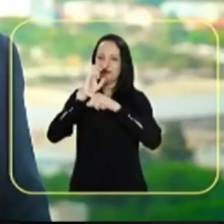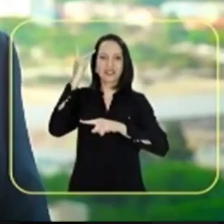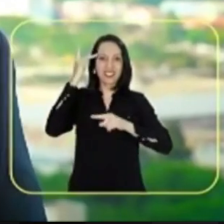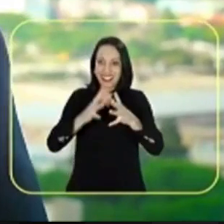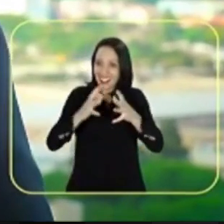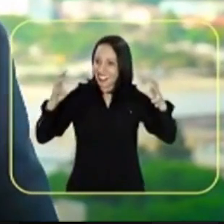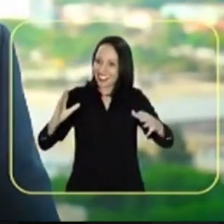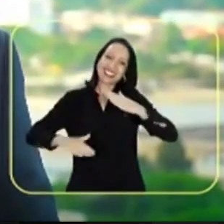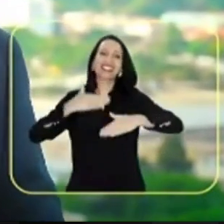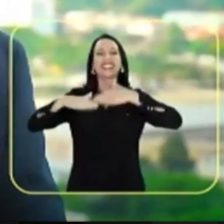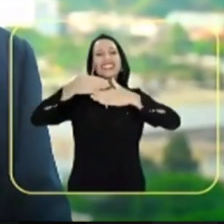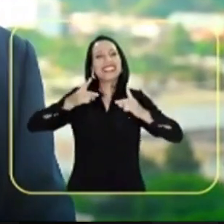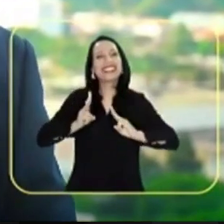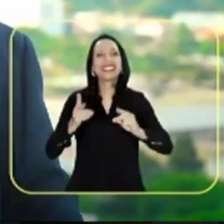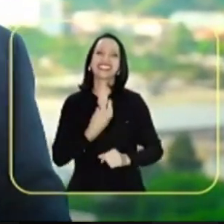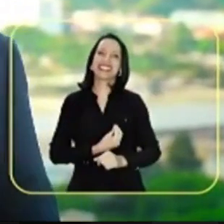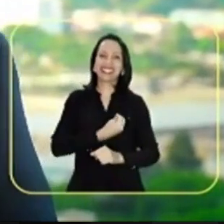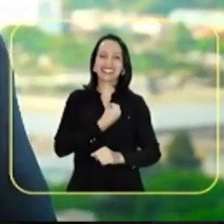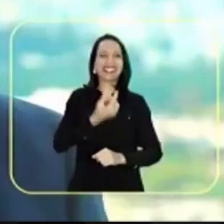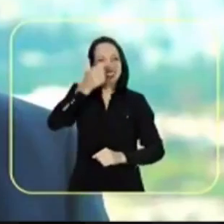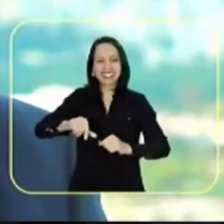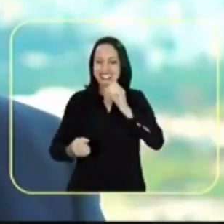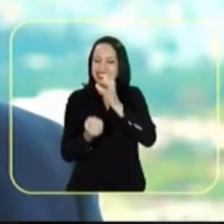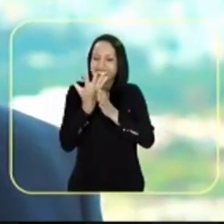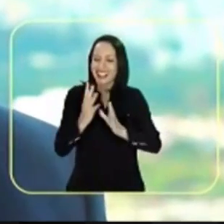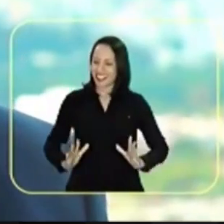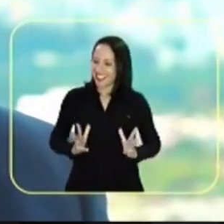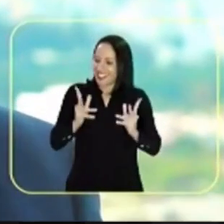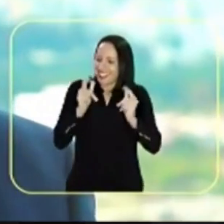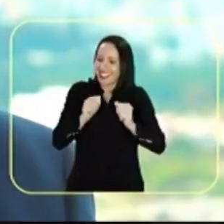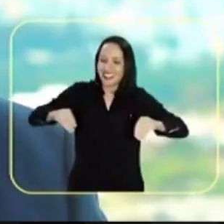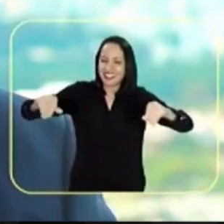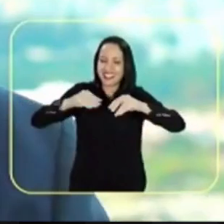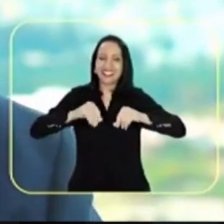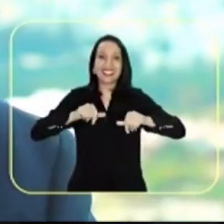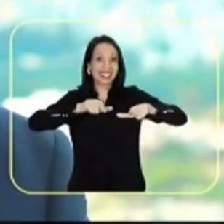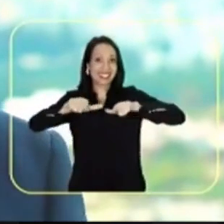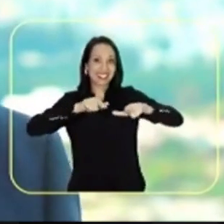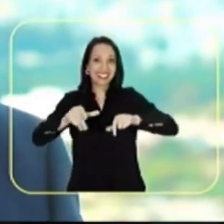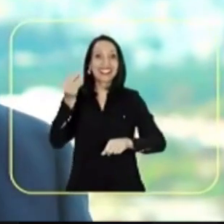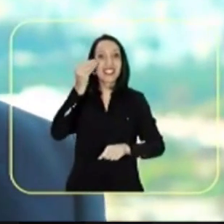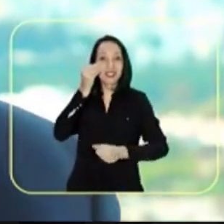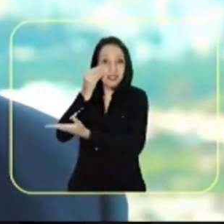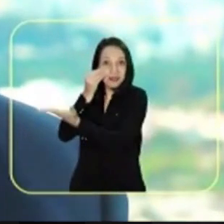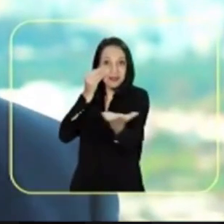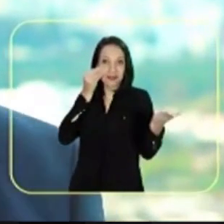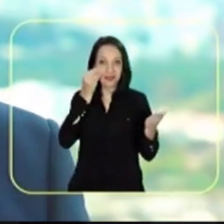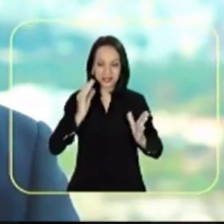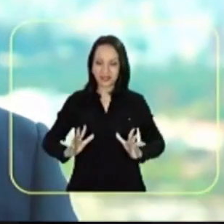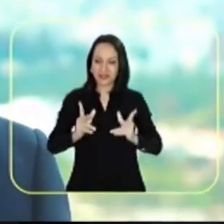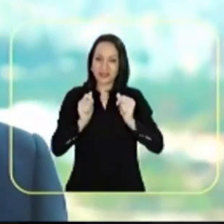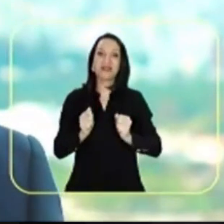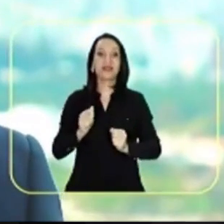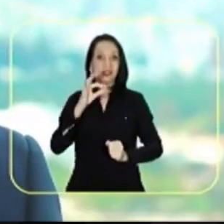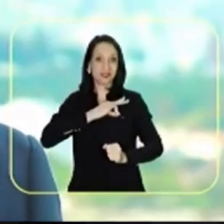nosso estado volte a ter a grandeza e a prosperidade que sempre teve. Que volte a gerar riqueza, que volte a ser a terra do emprego, das